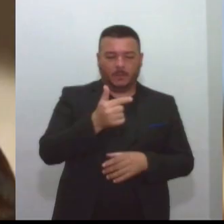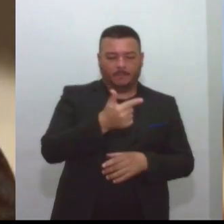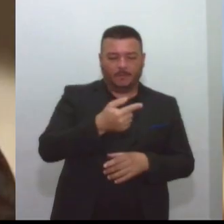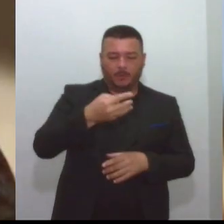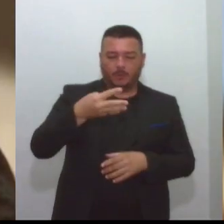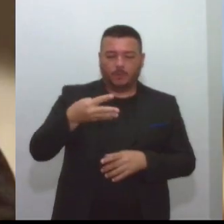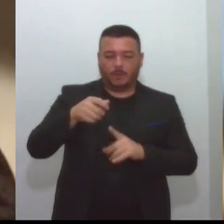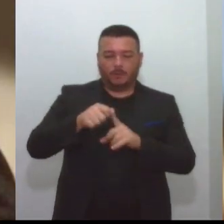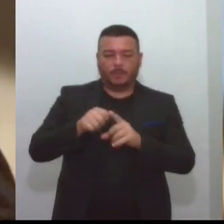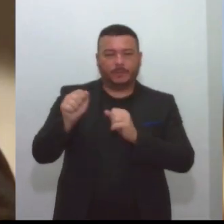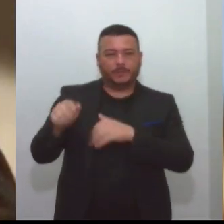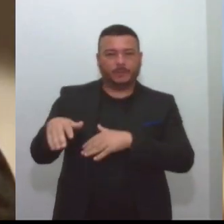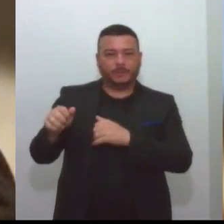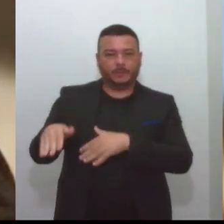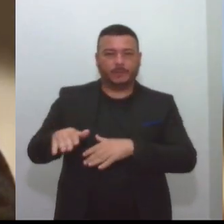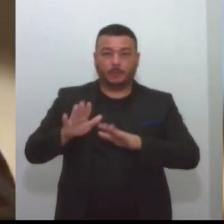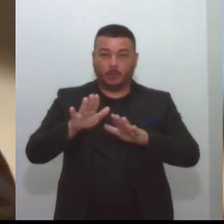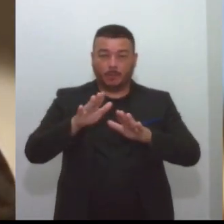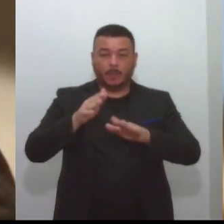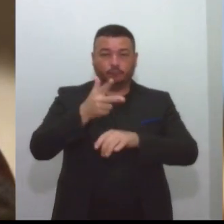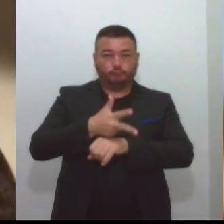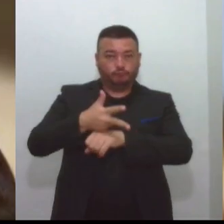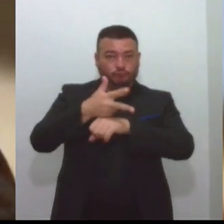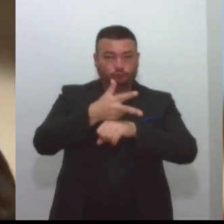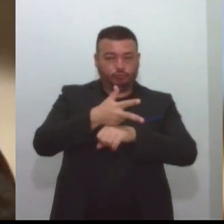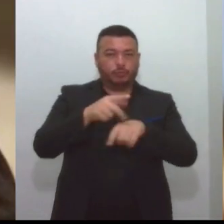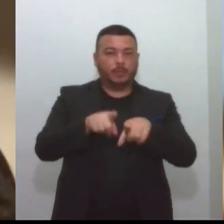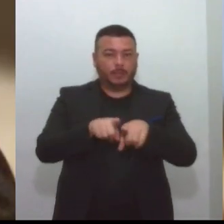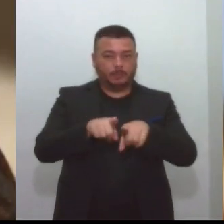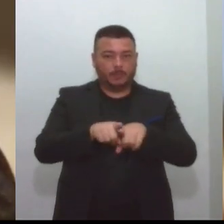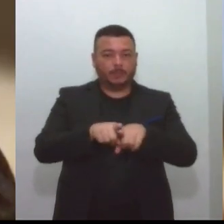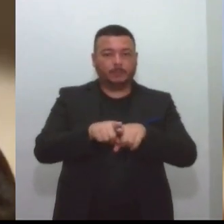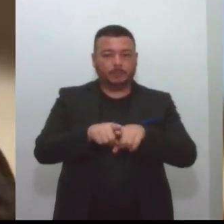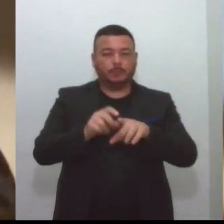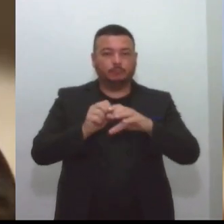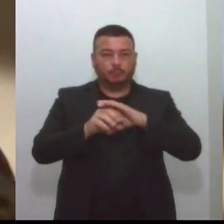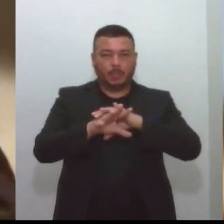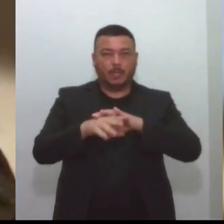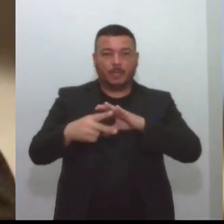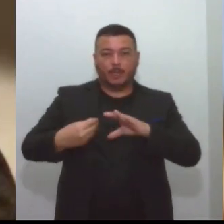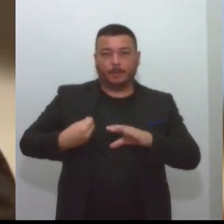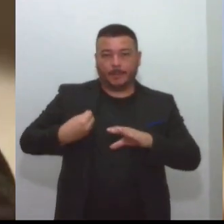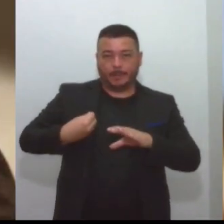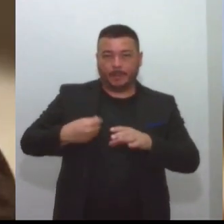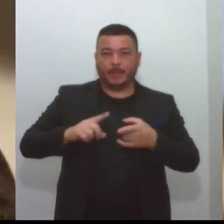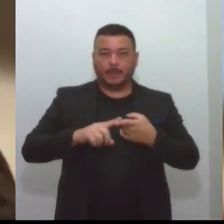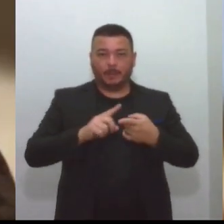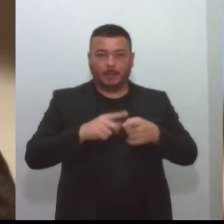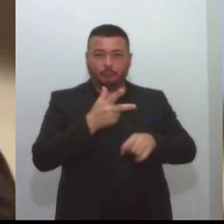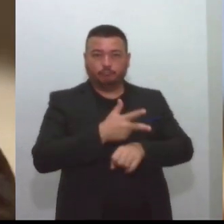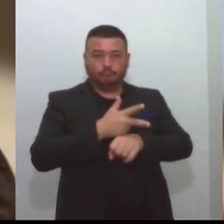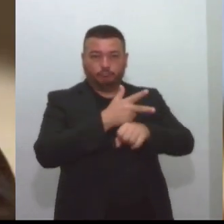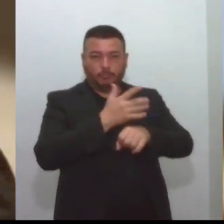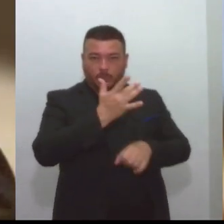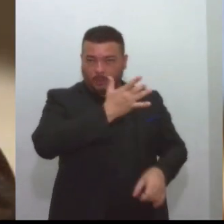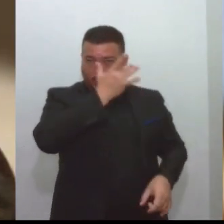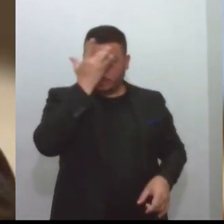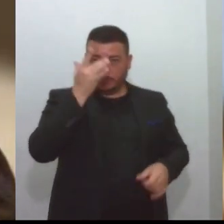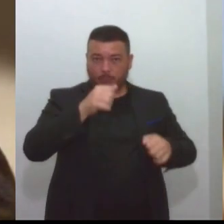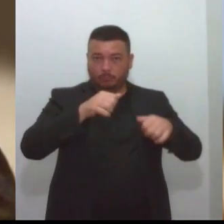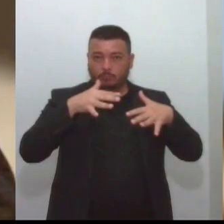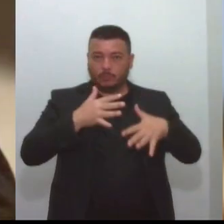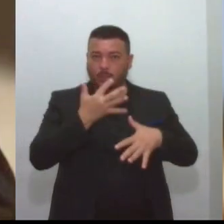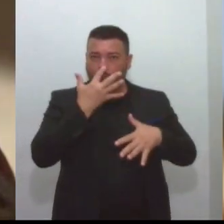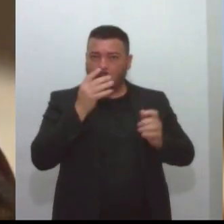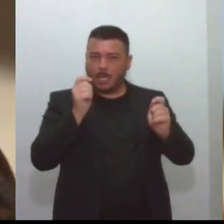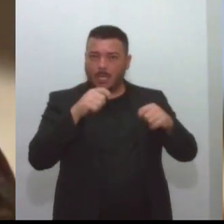a transmissão, além da participação presencial, as pessoas, né, o público, poderá